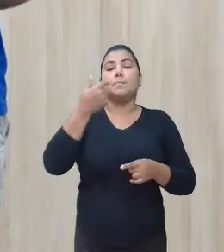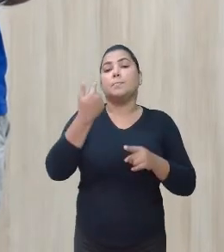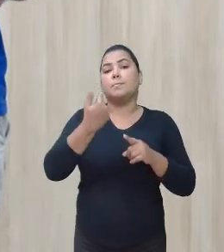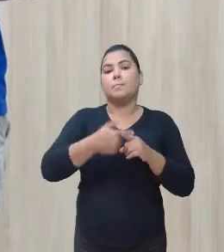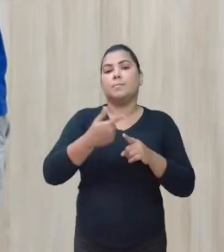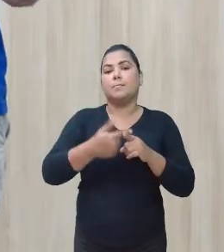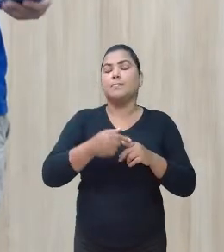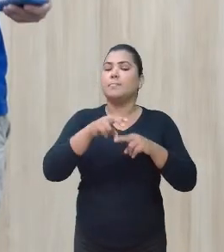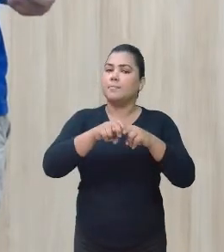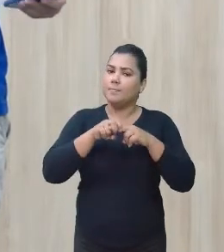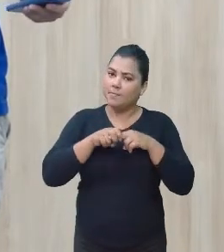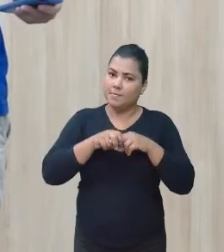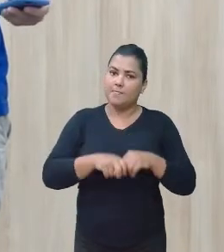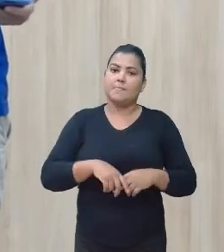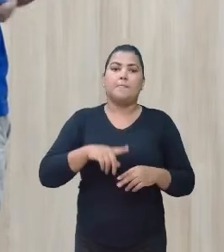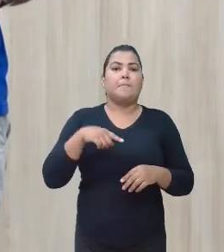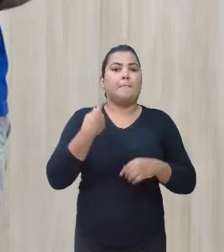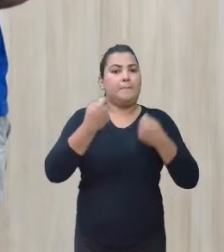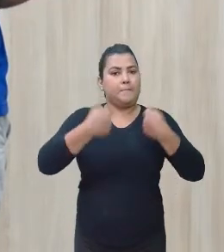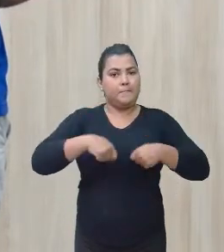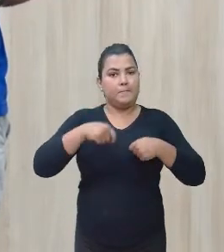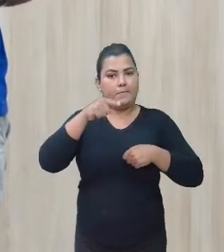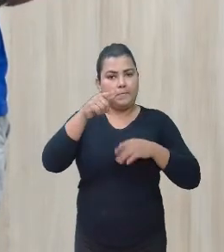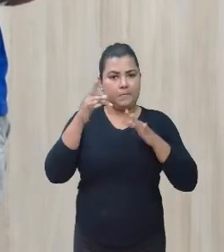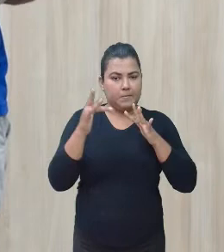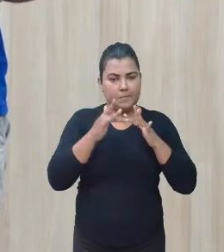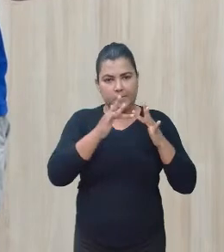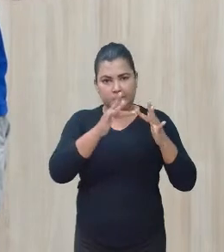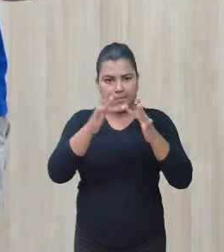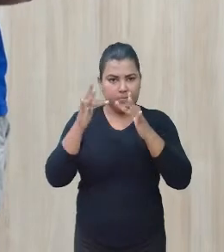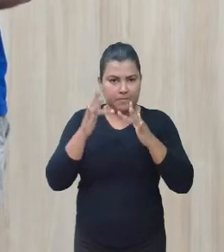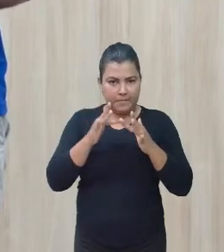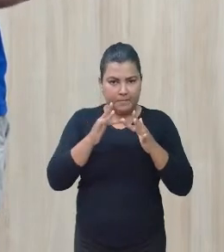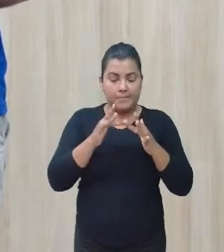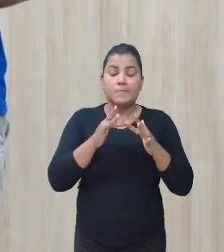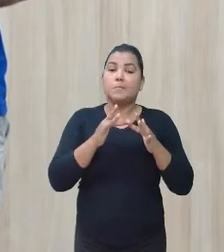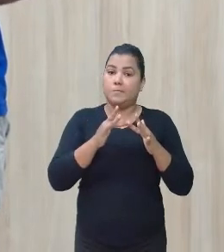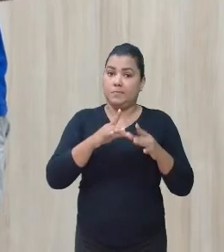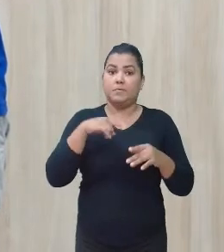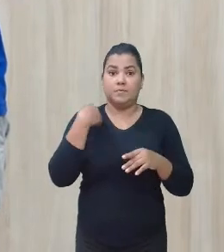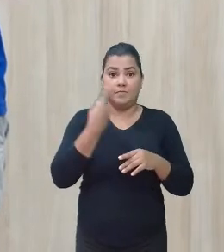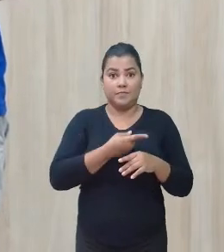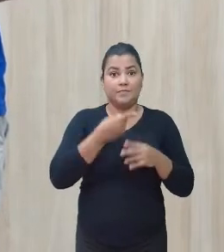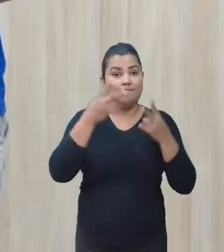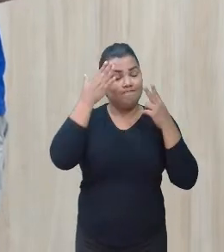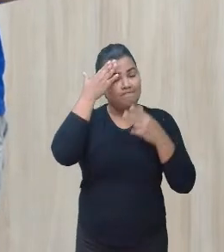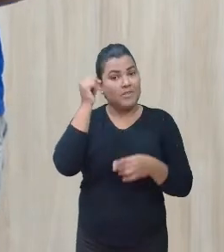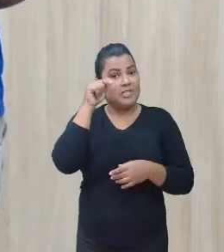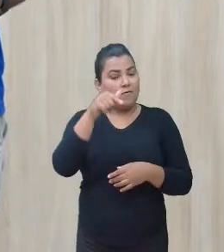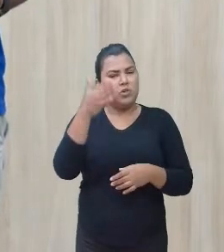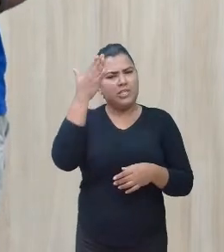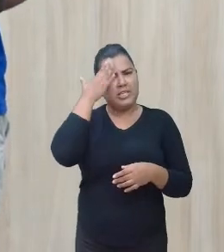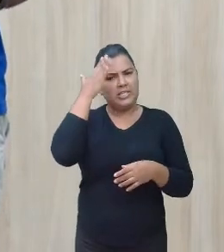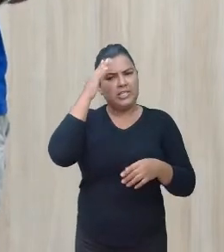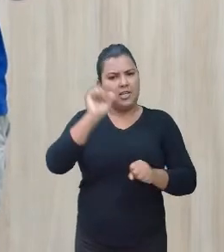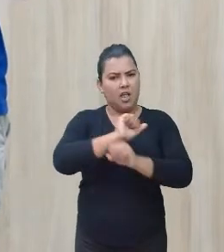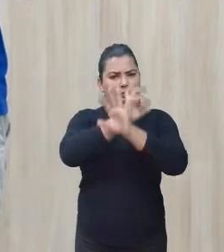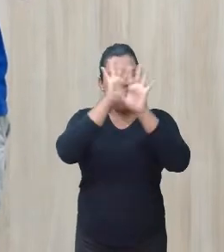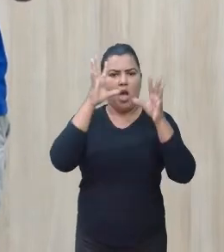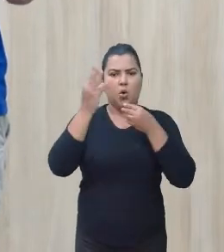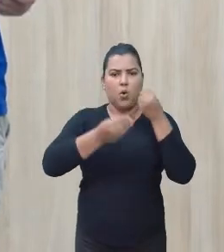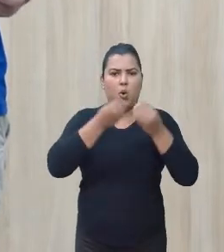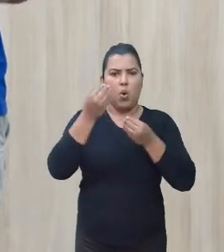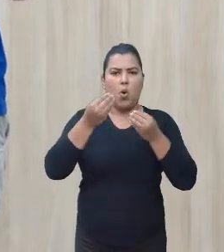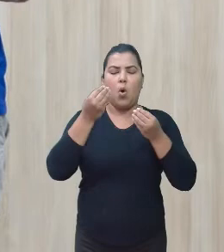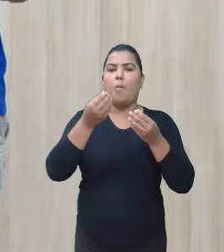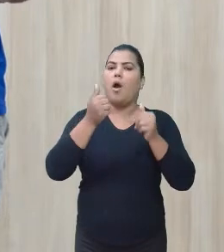A gente vai precisar que vocês entrem em contato com a gente para que a gente saiba como é que você está acompanhando, como é que você